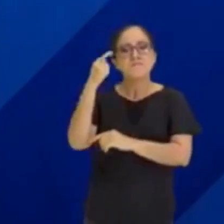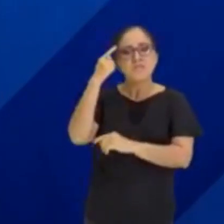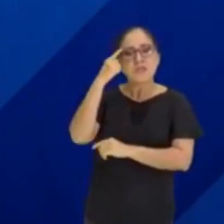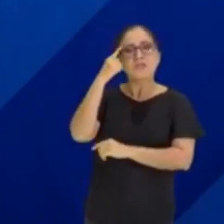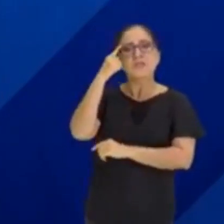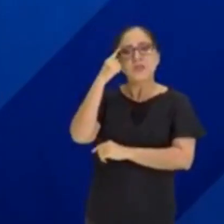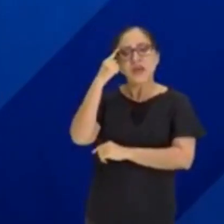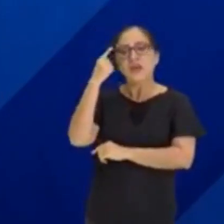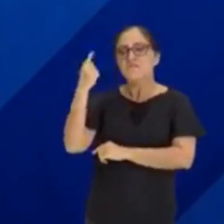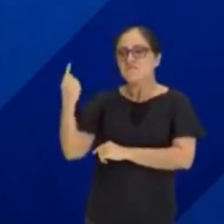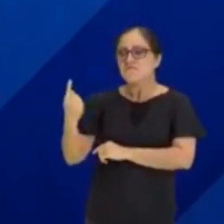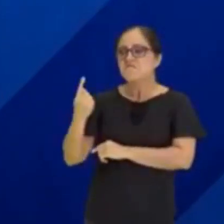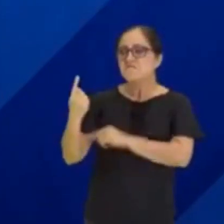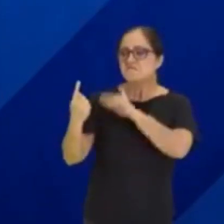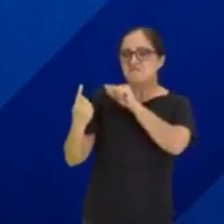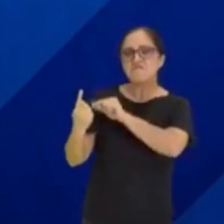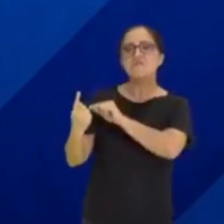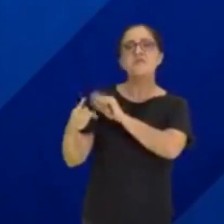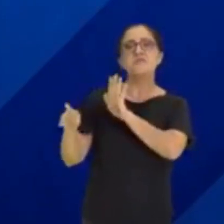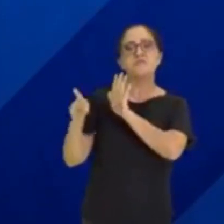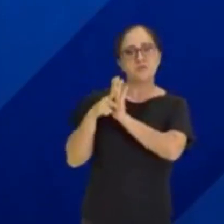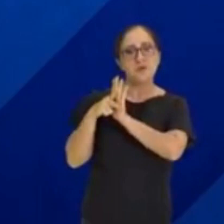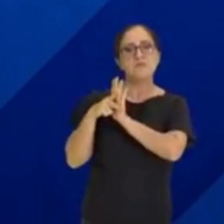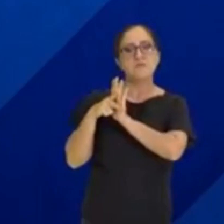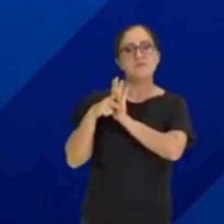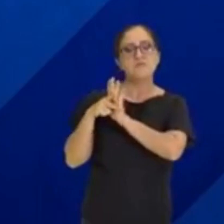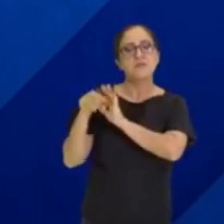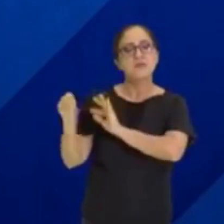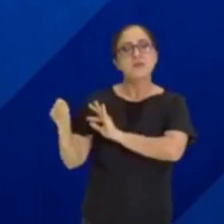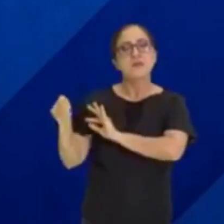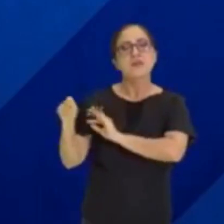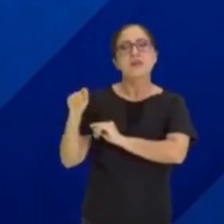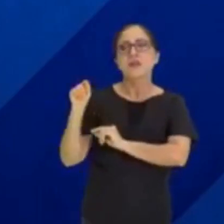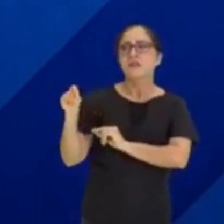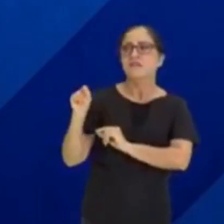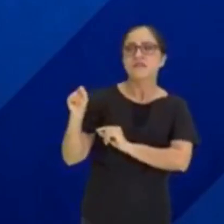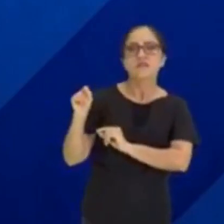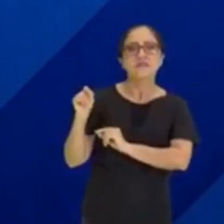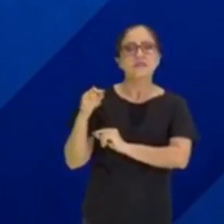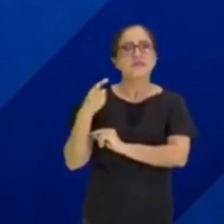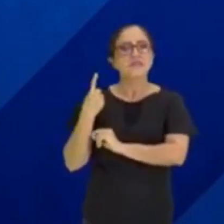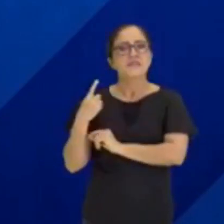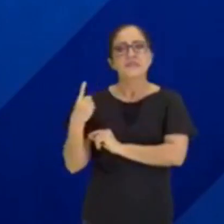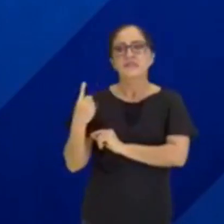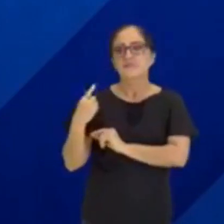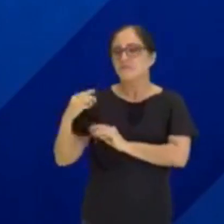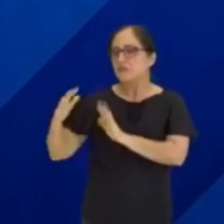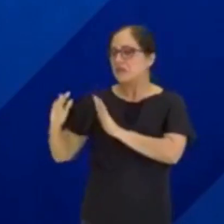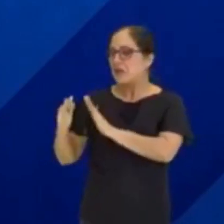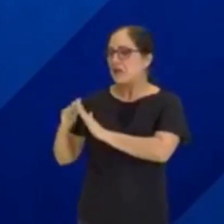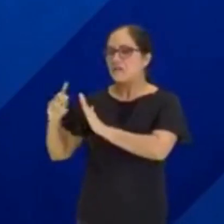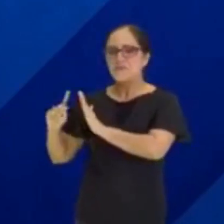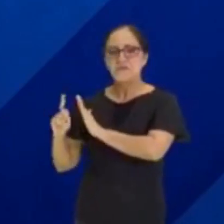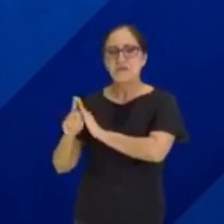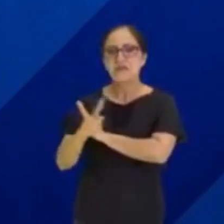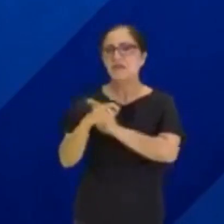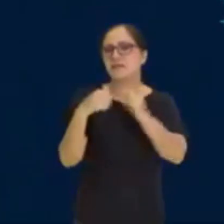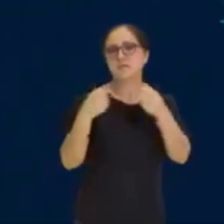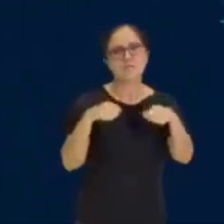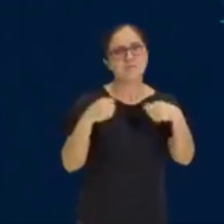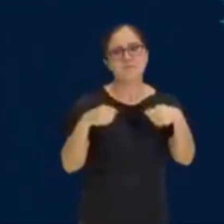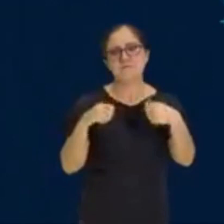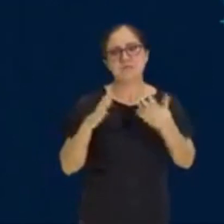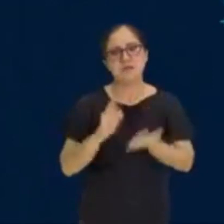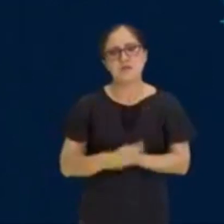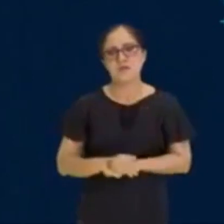egoístas, despreocupadas com as outras e saírem sem necessidade. Vamos agora